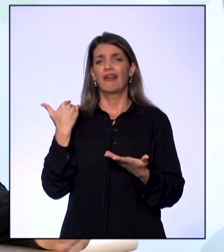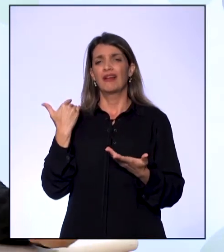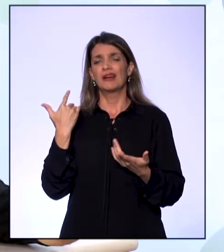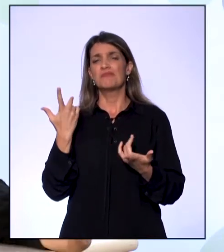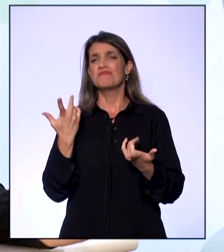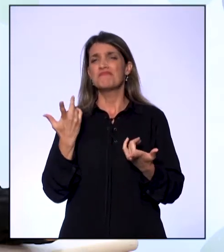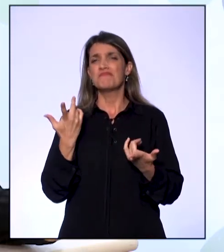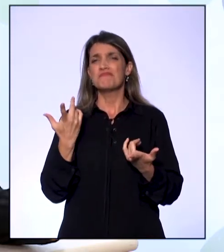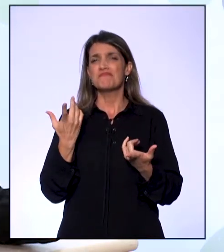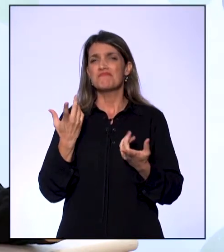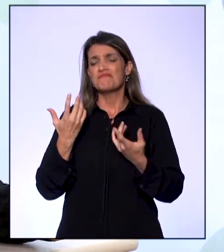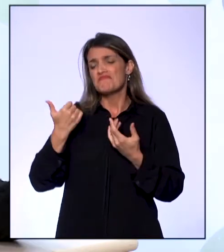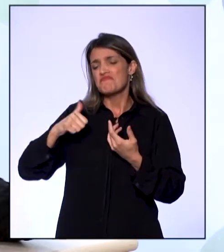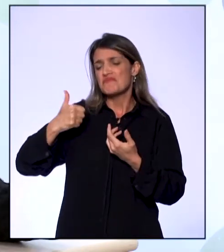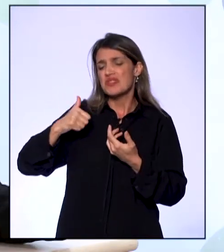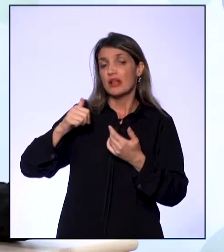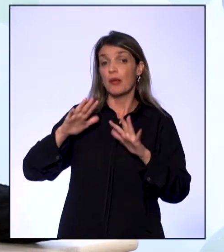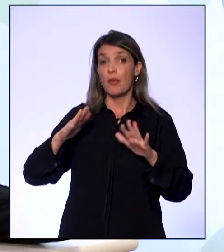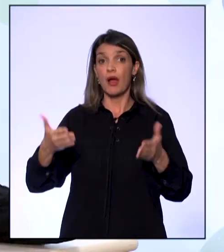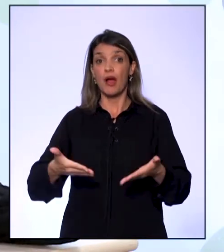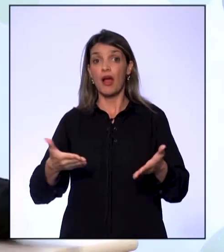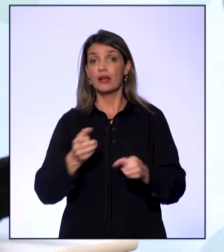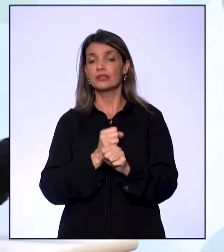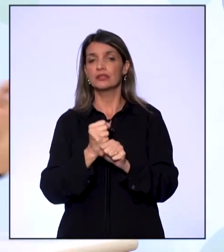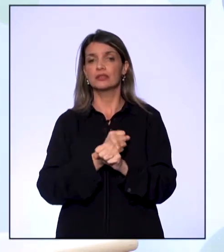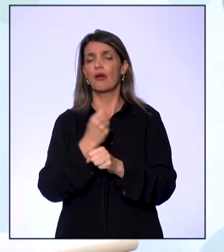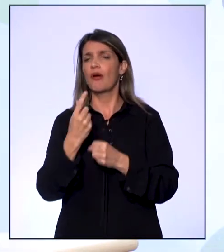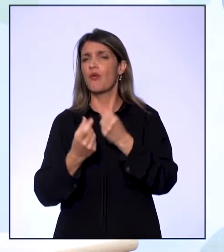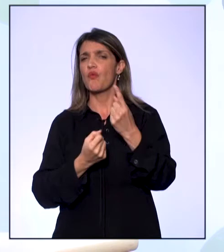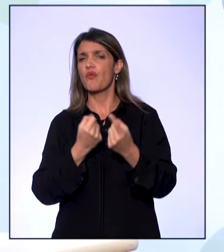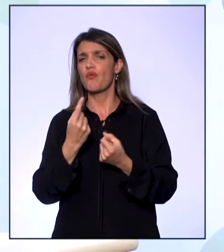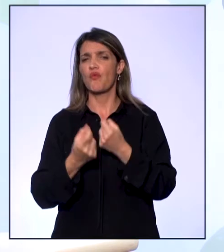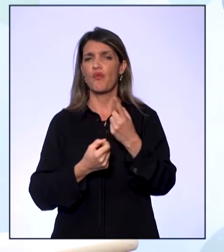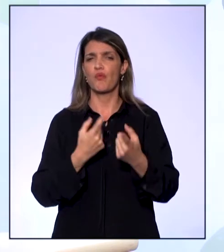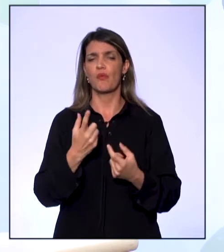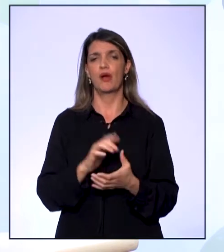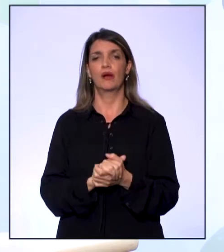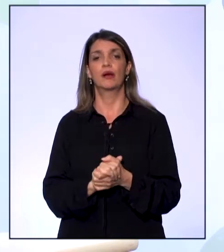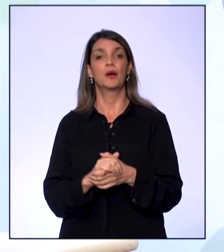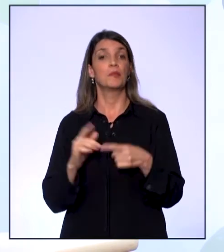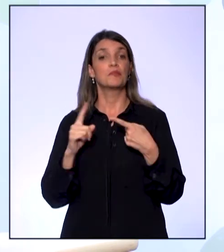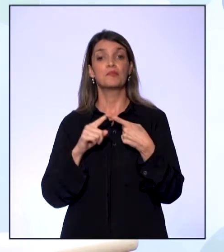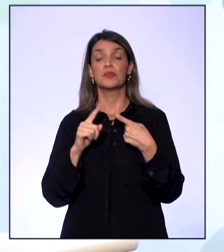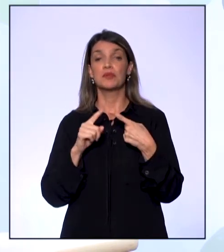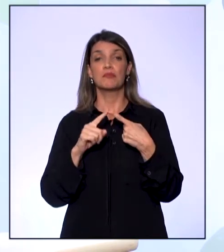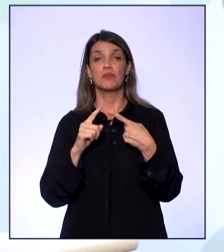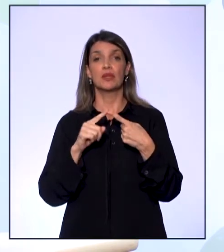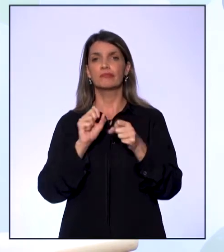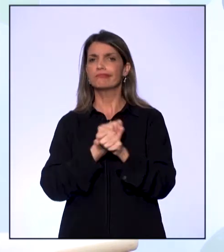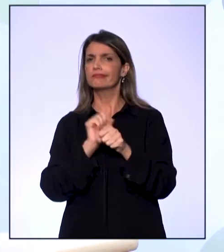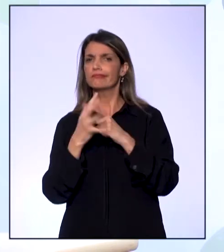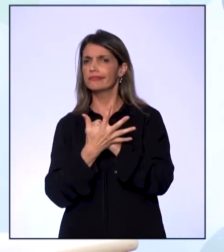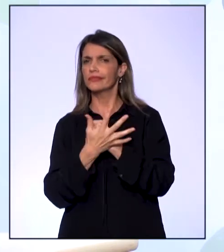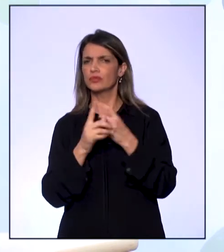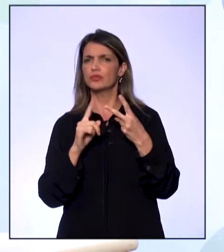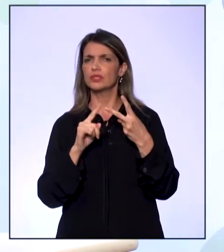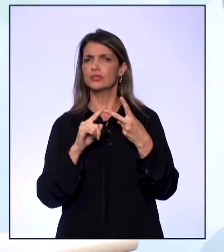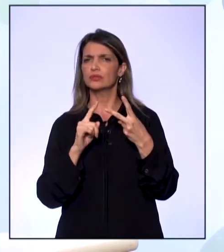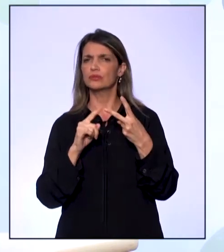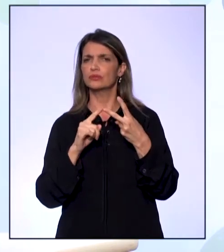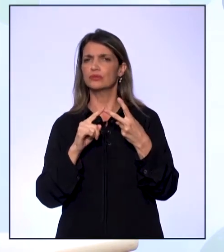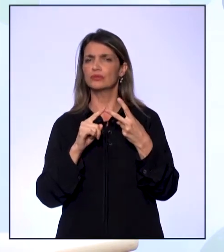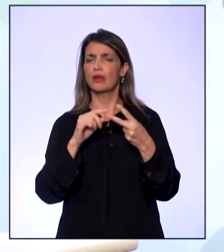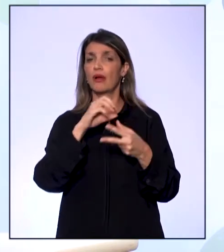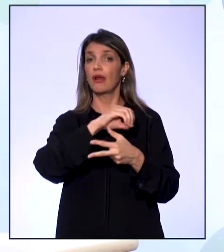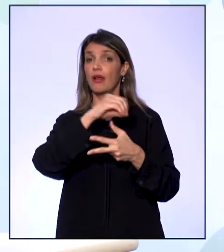forma. Esse ano, a questão de maior polêmica são algumas, né? A gente pode elencar. Primeiro, a questão do coronavírus. Segundo, a questão do Enem,